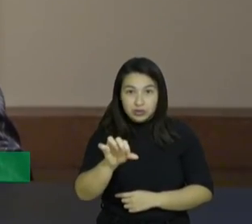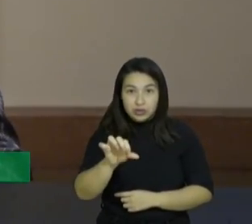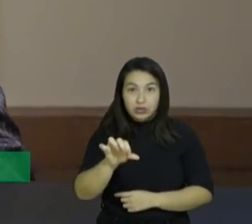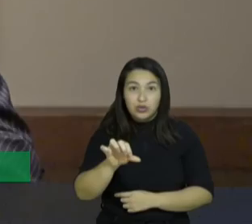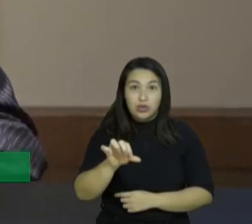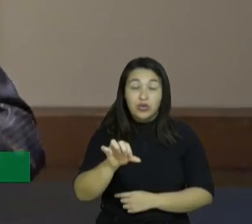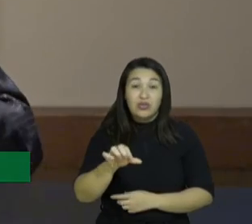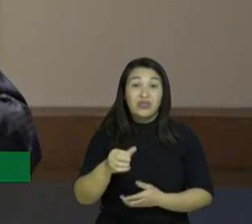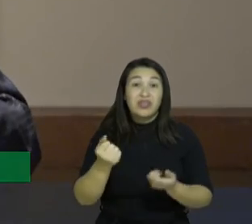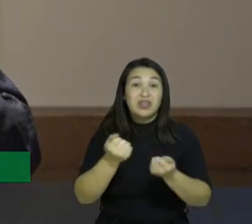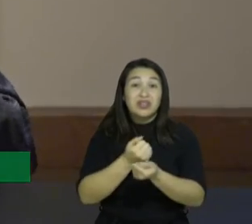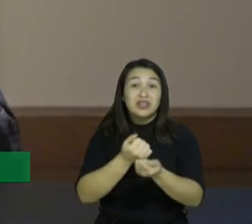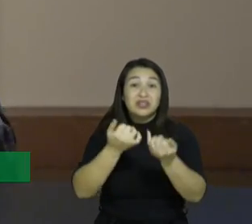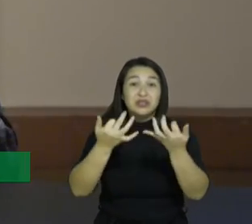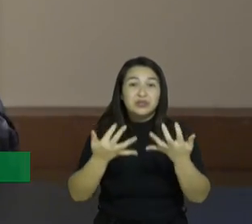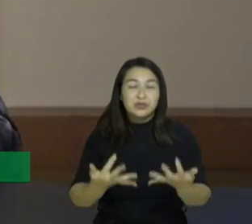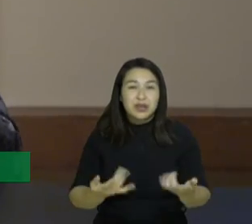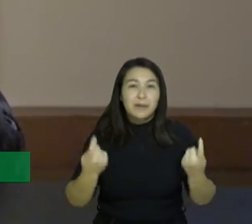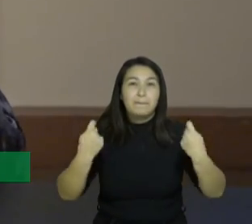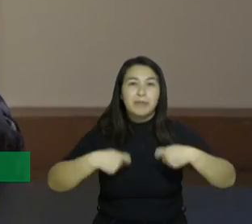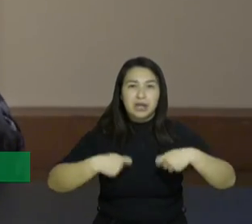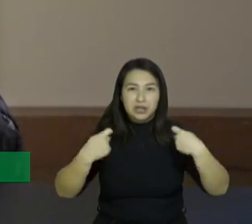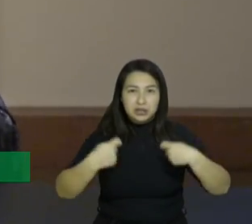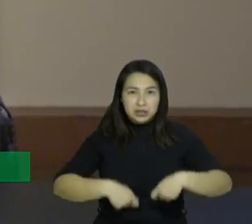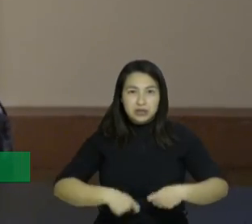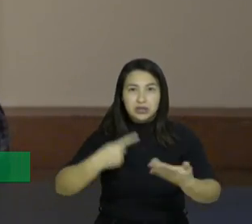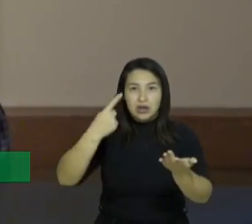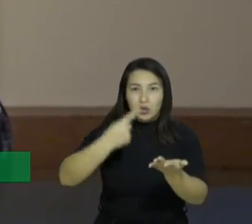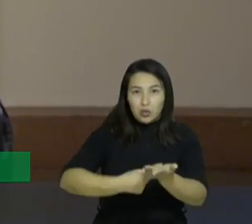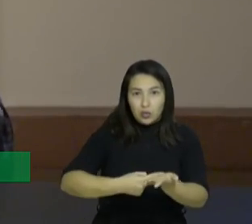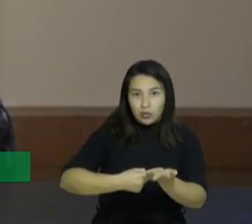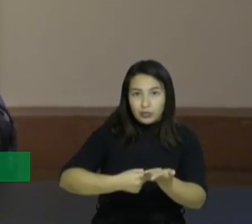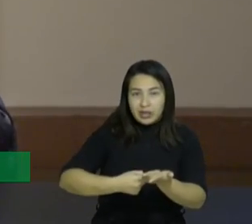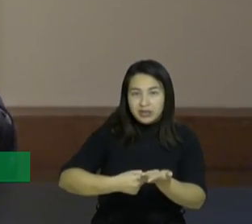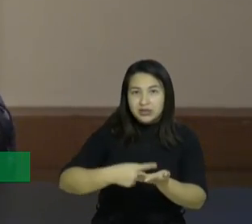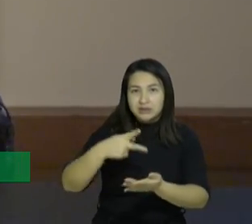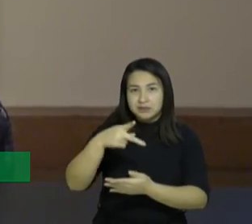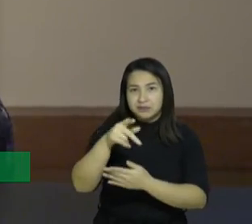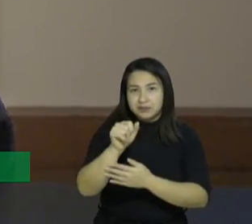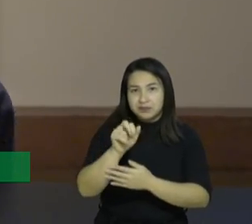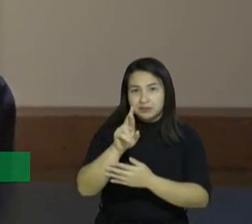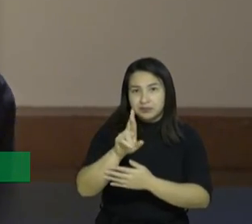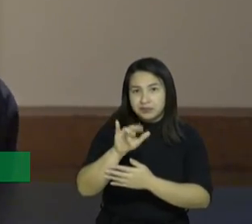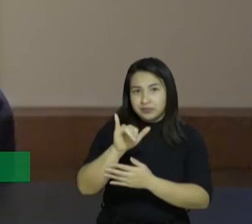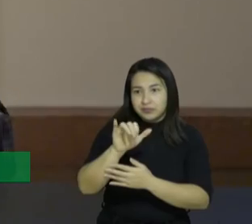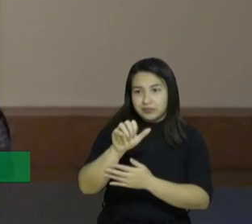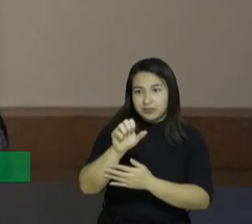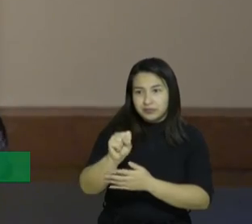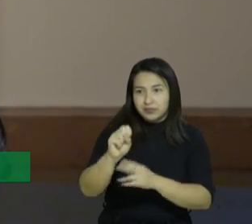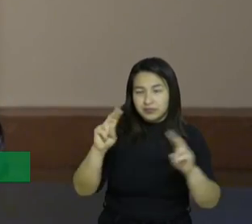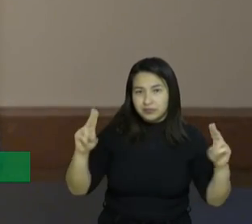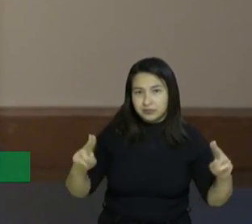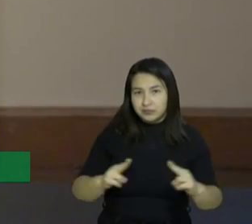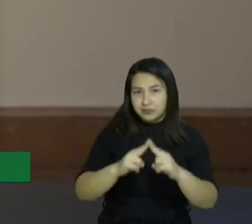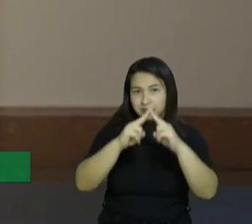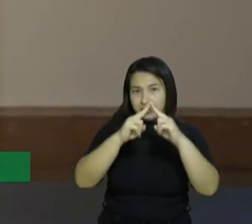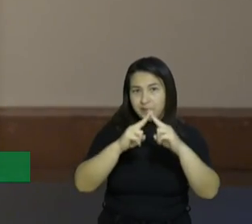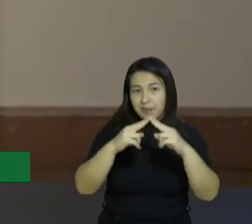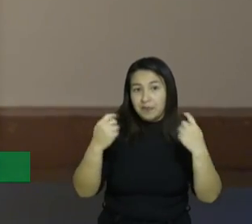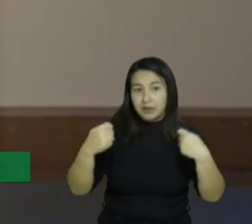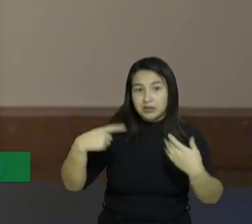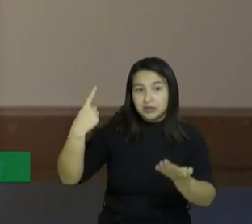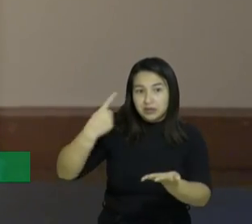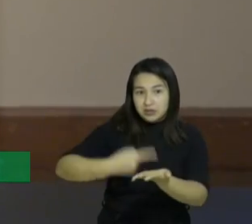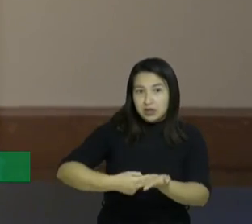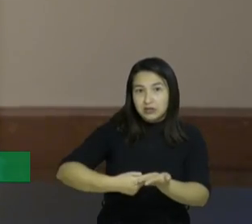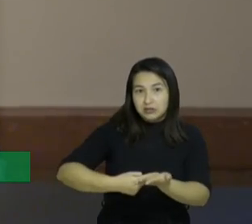a necessidade de da implantação do acordo de Paris como uma precondição necessária para assinar o acordo também